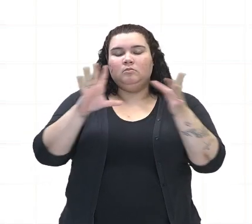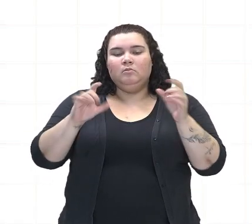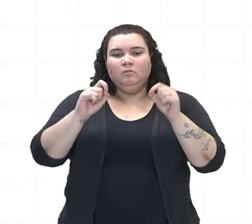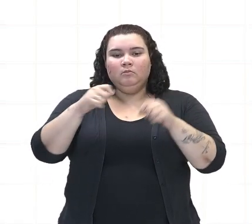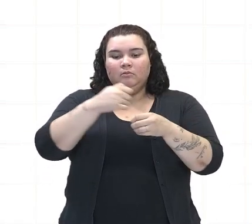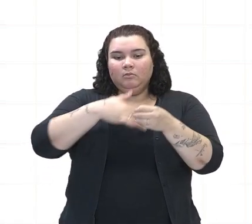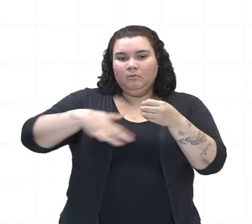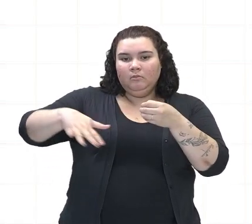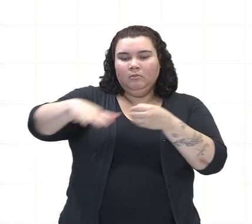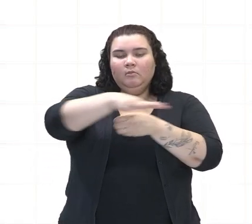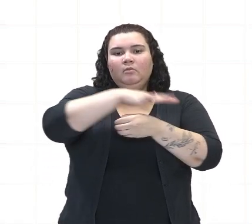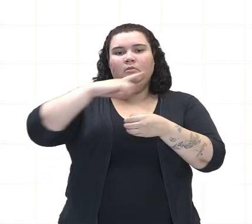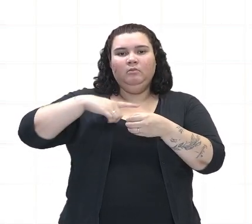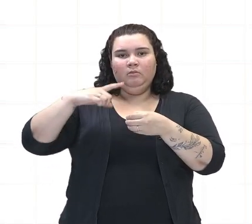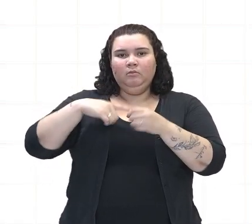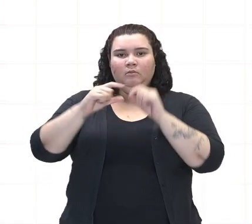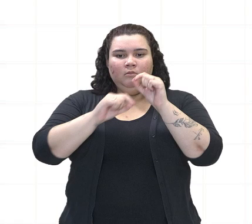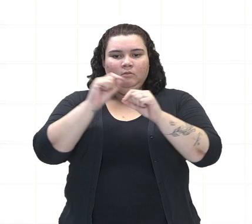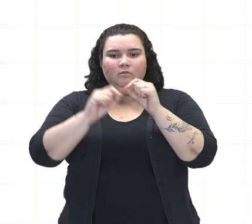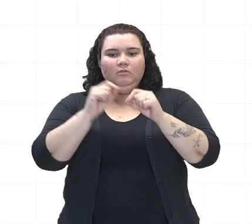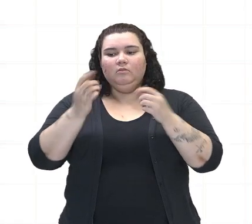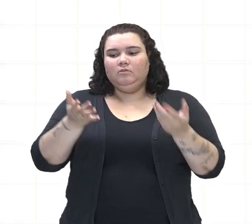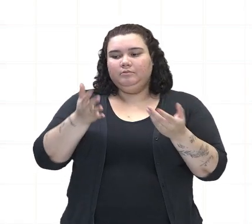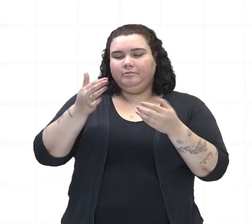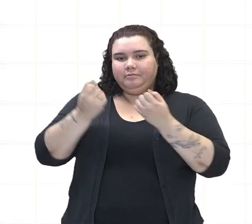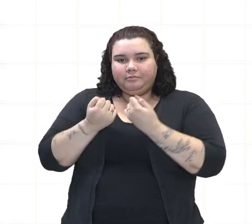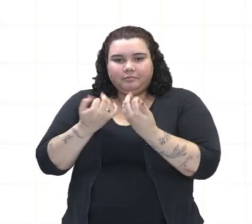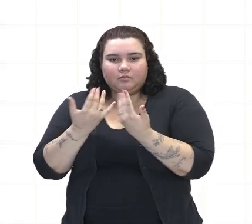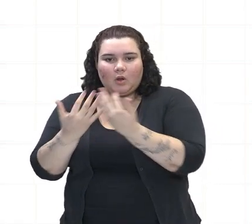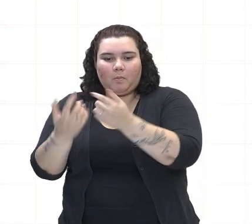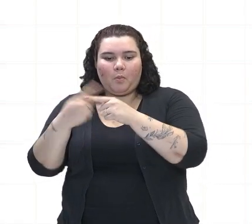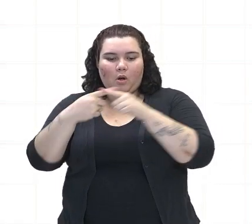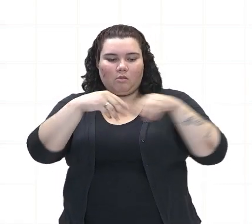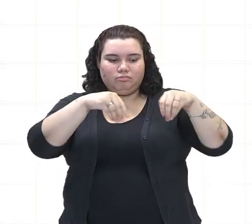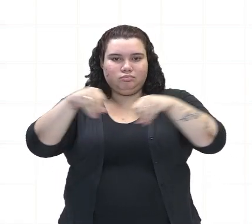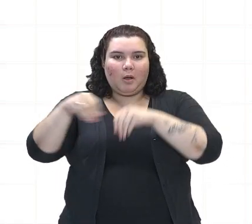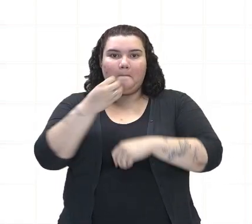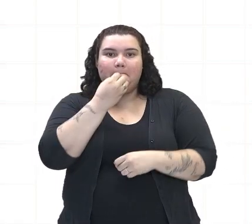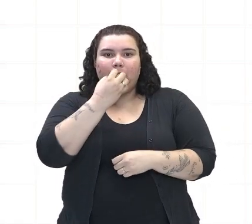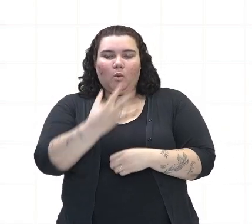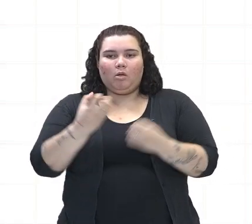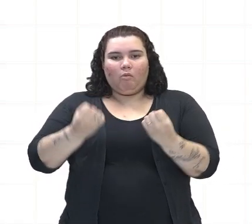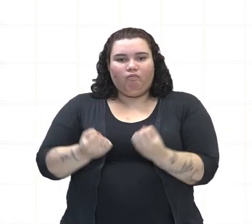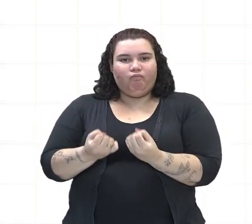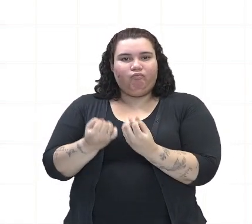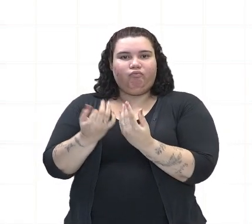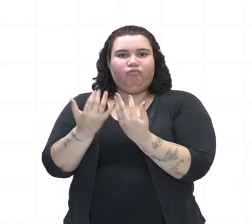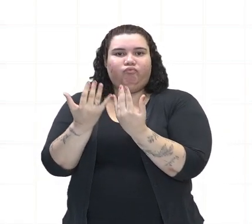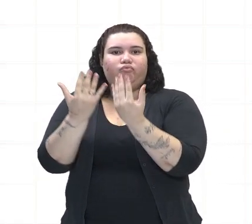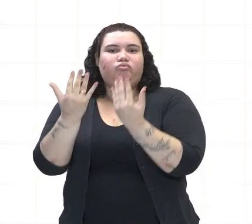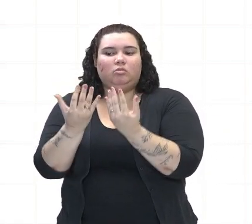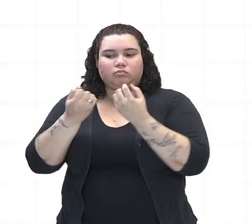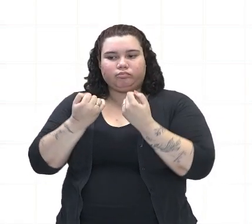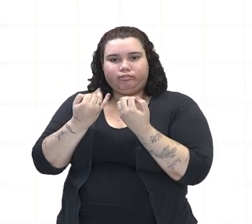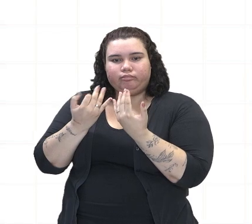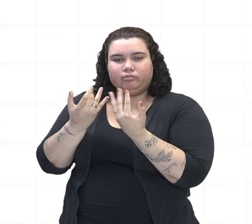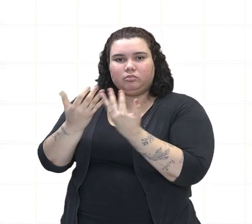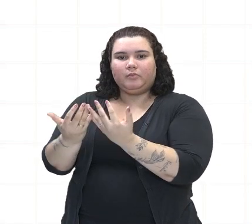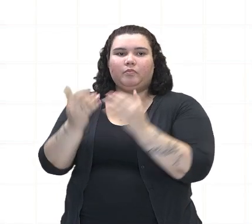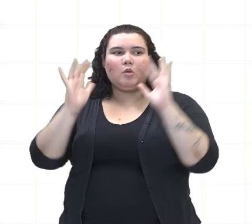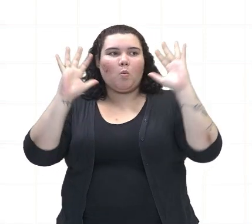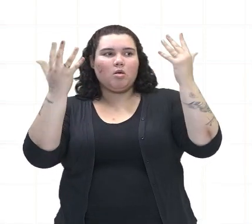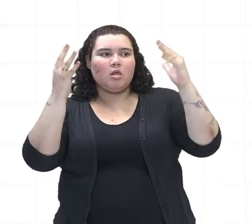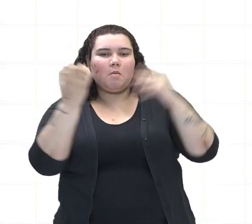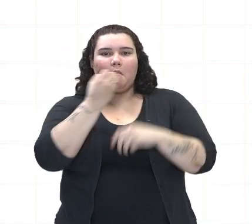redor tenha as plantações. Vai ter ali o solo bom para plantio e vai ter essa possibilidade, o clima mais ameno,